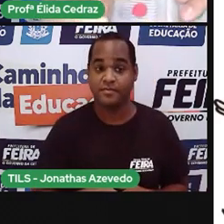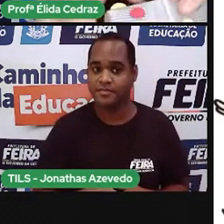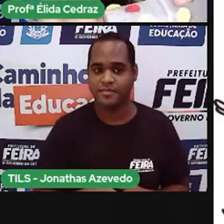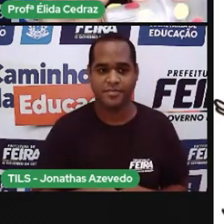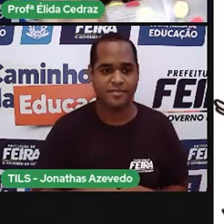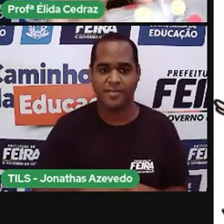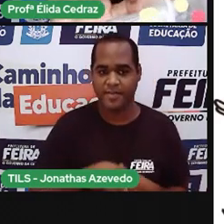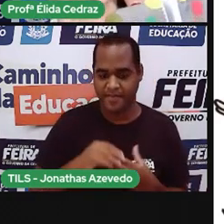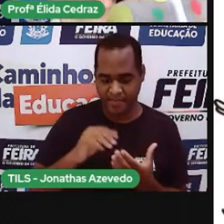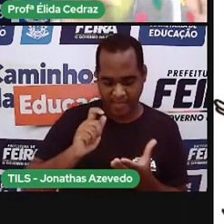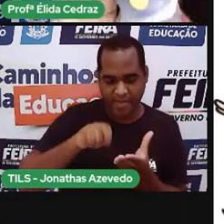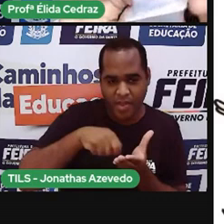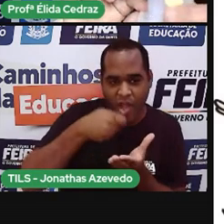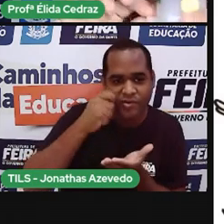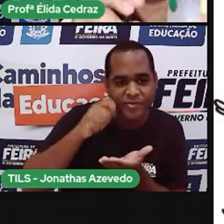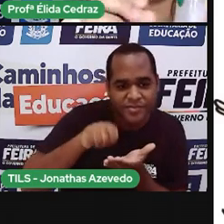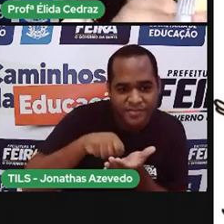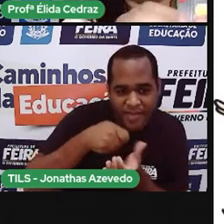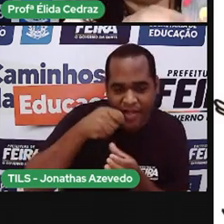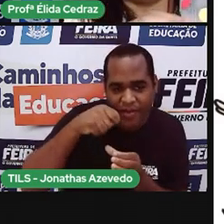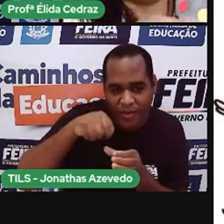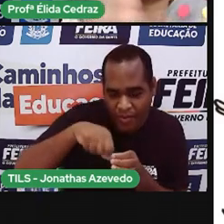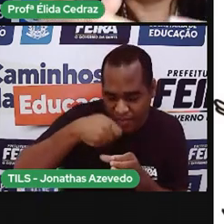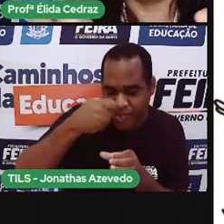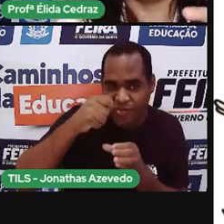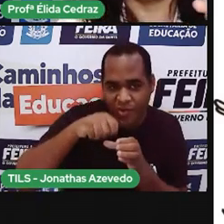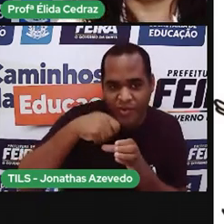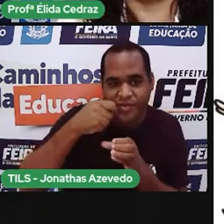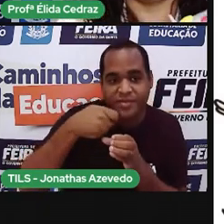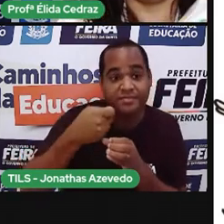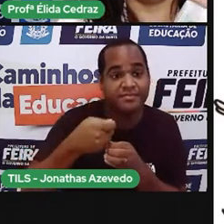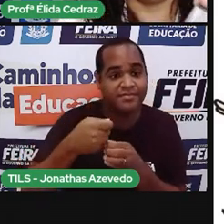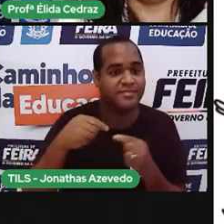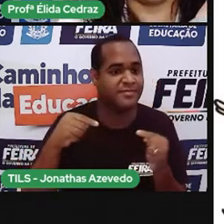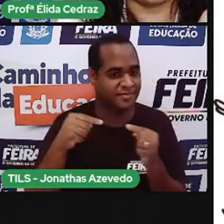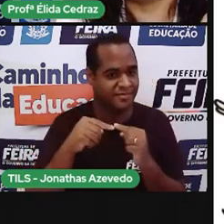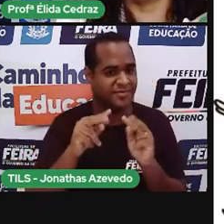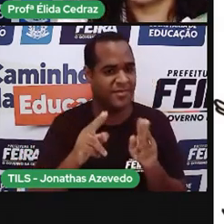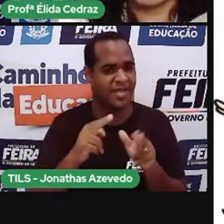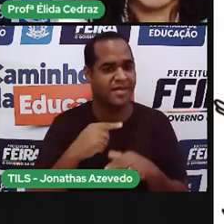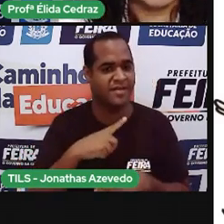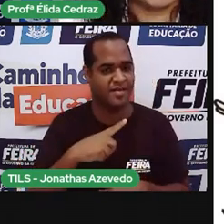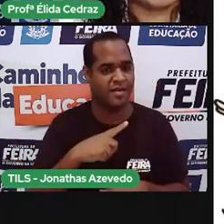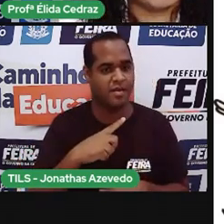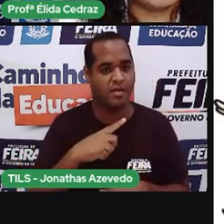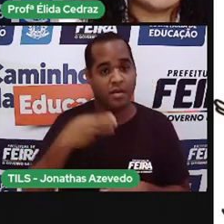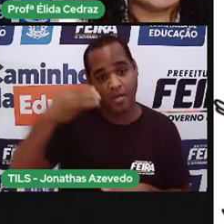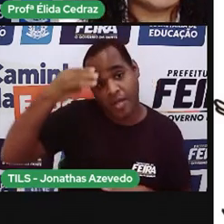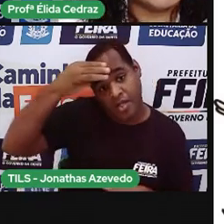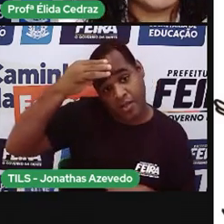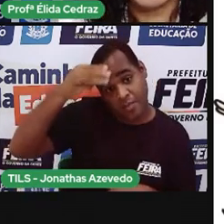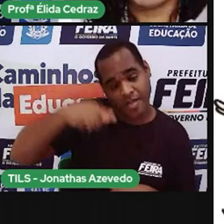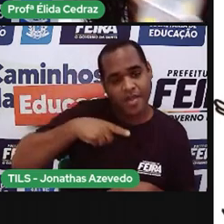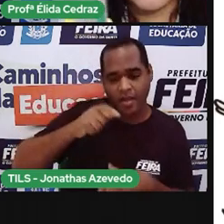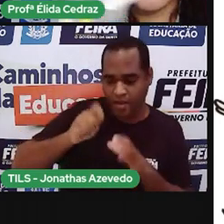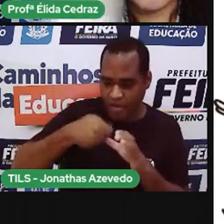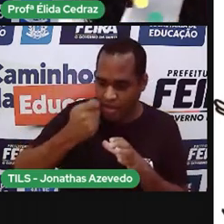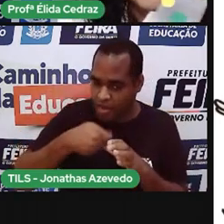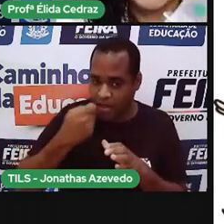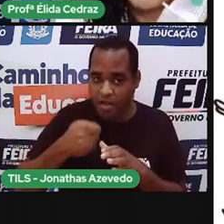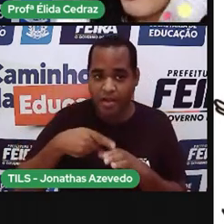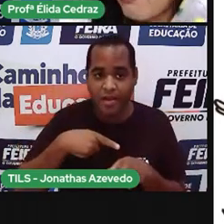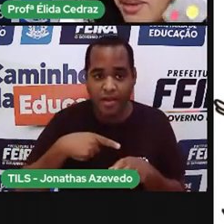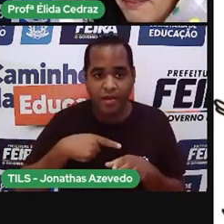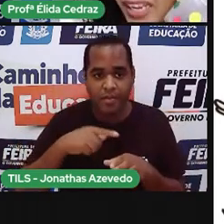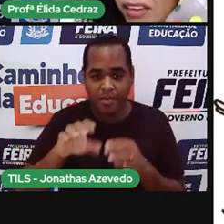feita com potinhos de iogurte ó tá vendo a minha sobrinha como o danone e eu